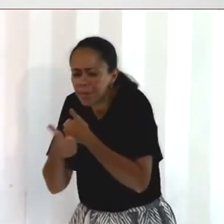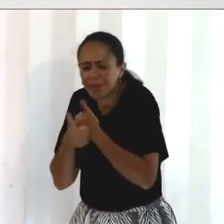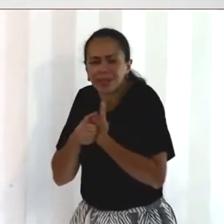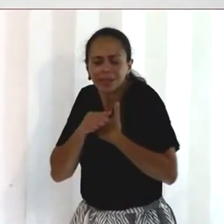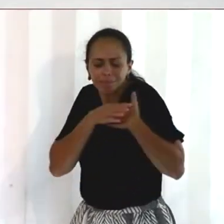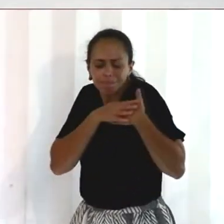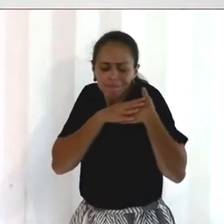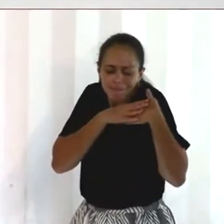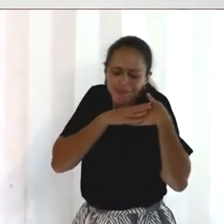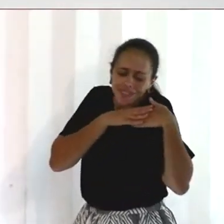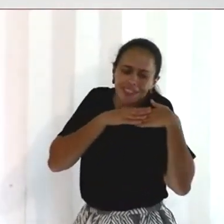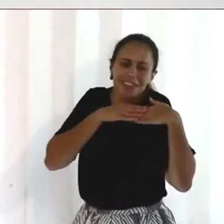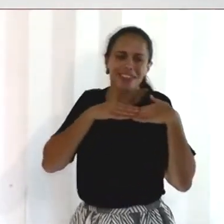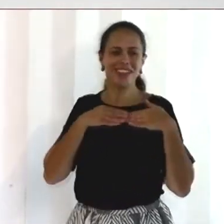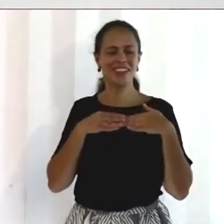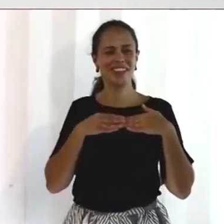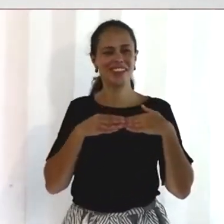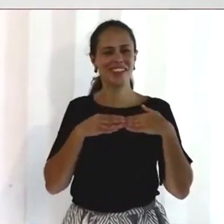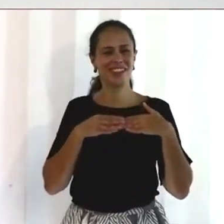que expressa